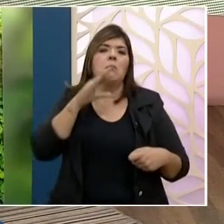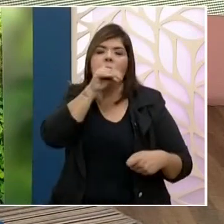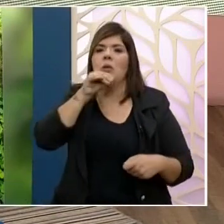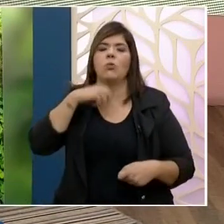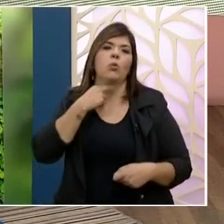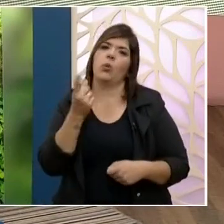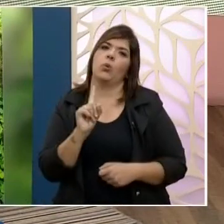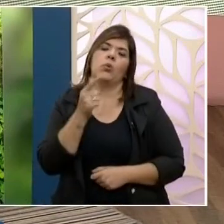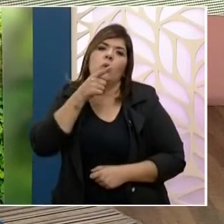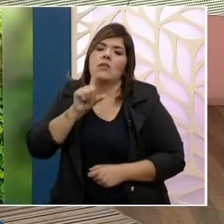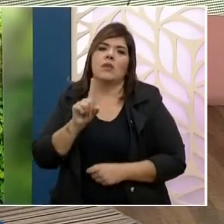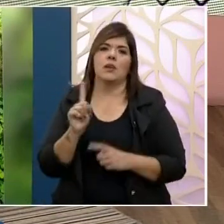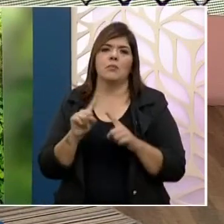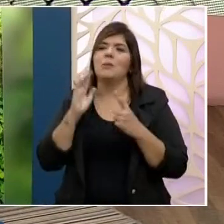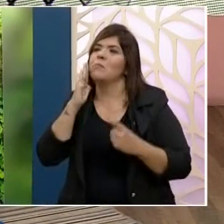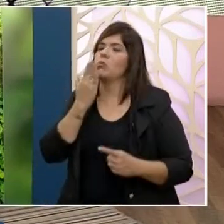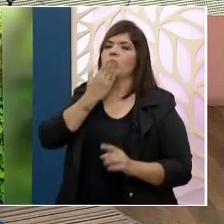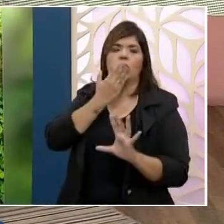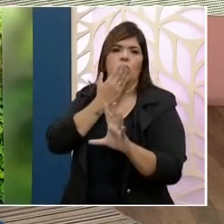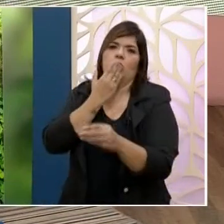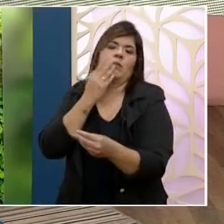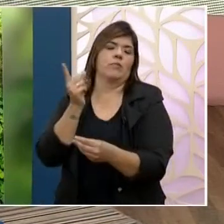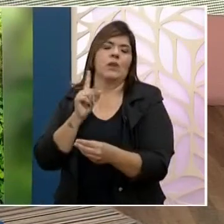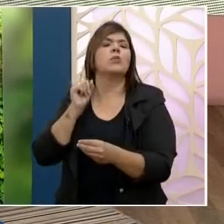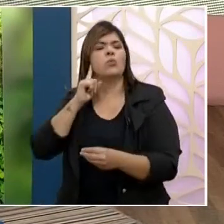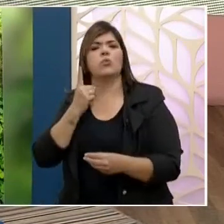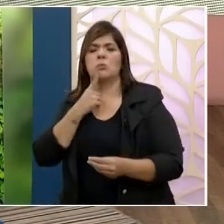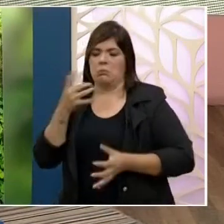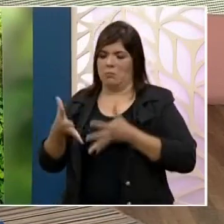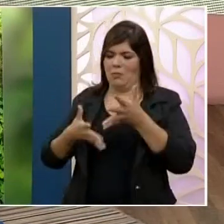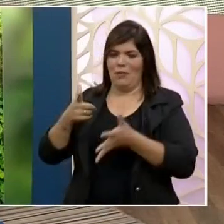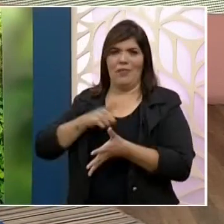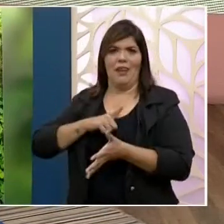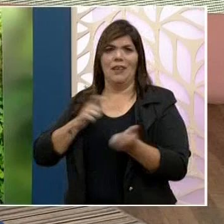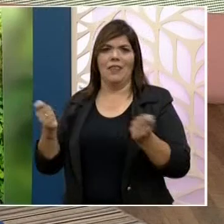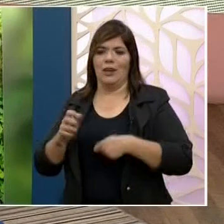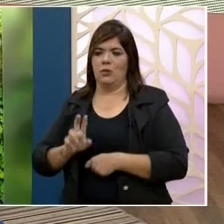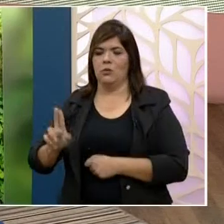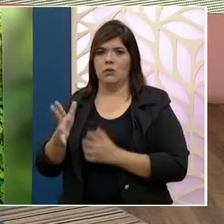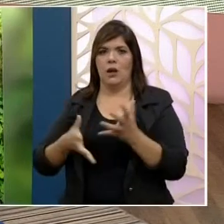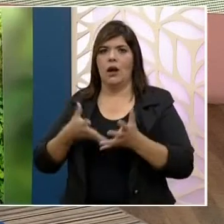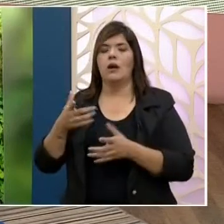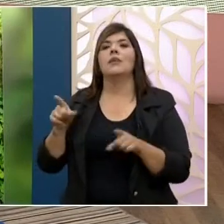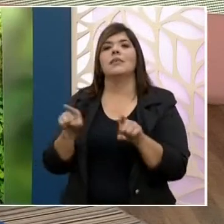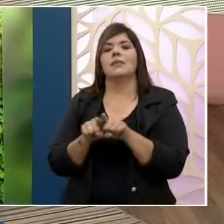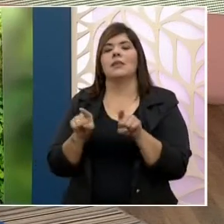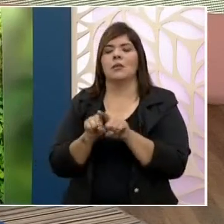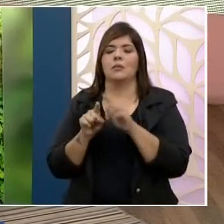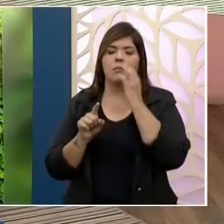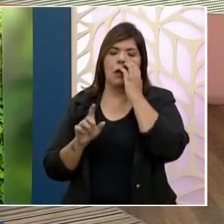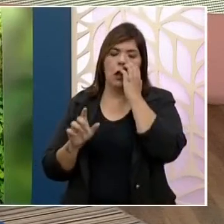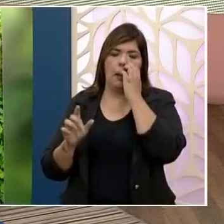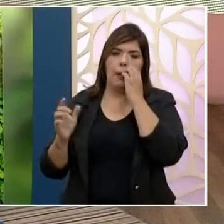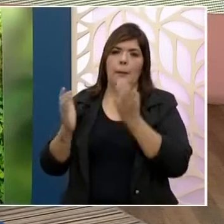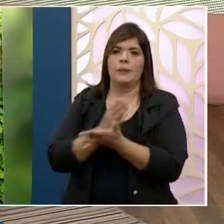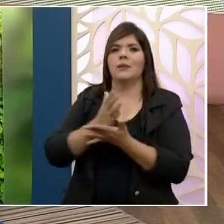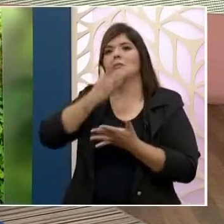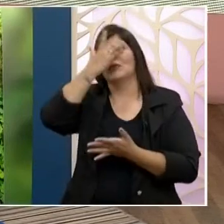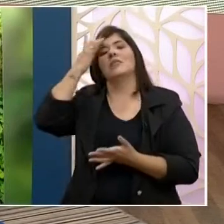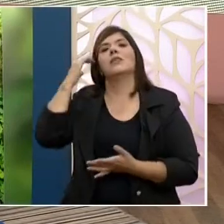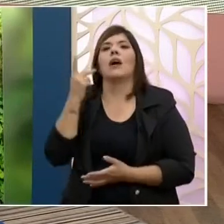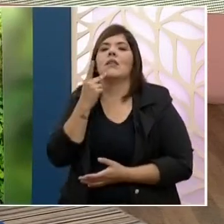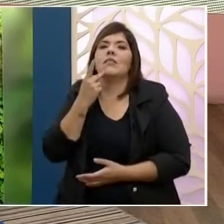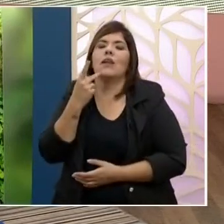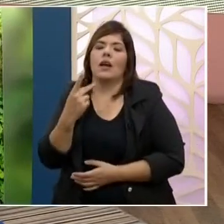não significa que ele seja mudo. Então, nem todo surdo é mudo. Uma outra terminologia, né? Porque às vezes a gente vê errado